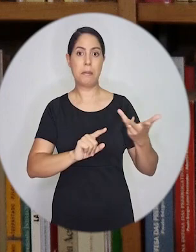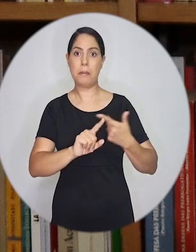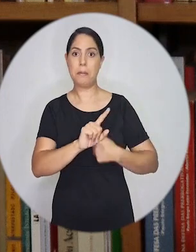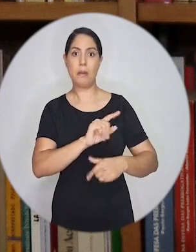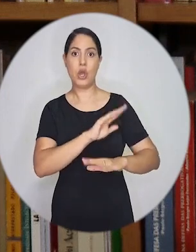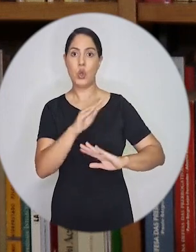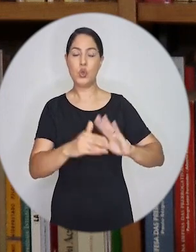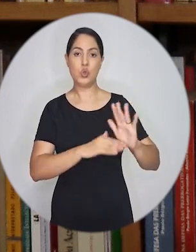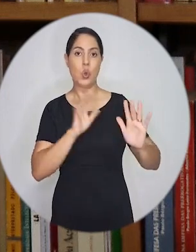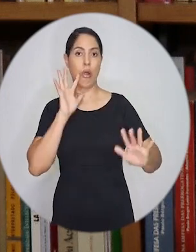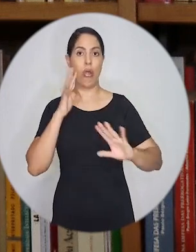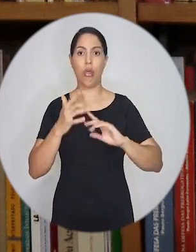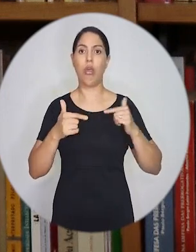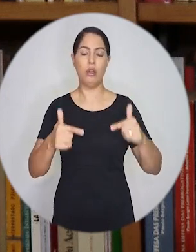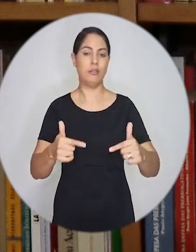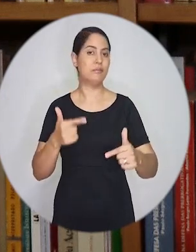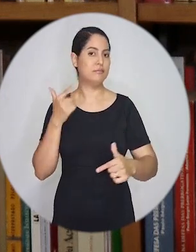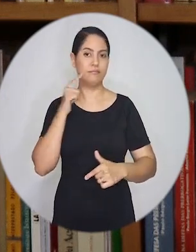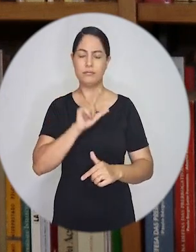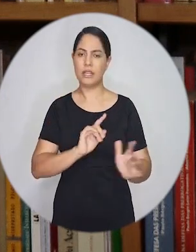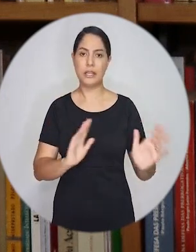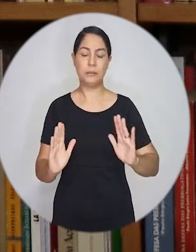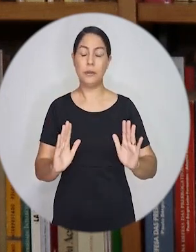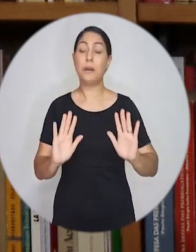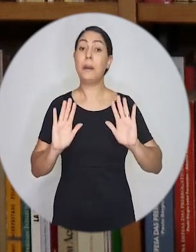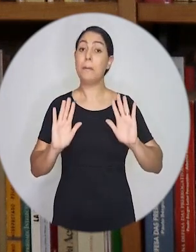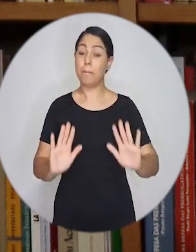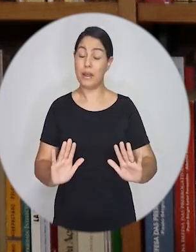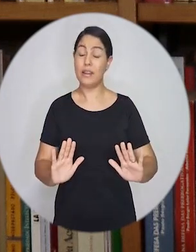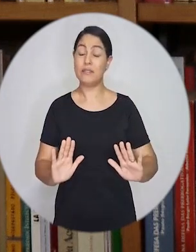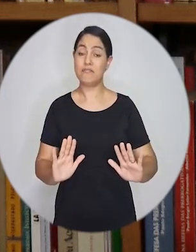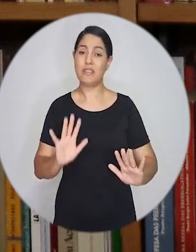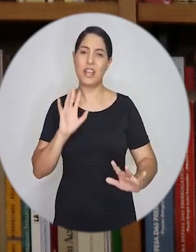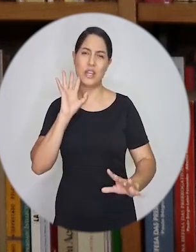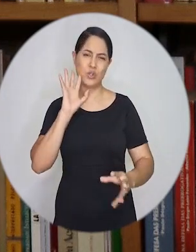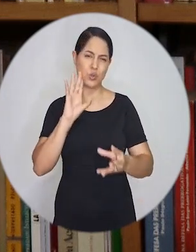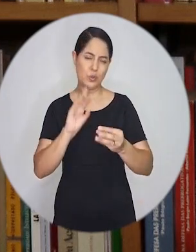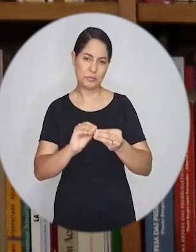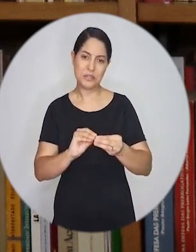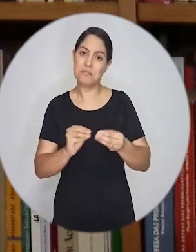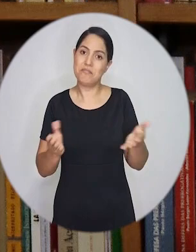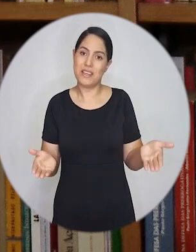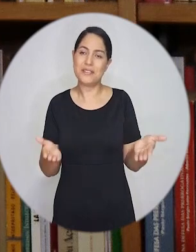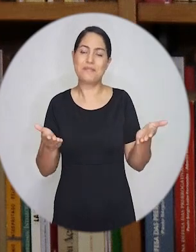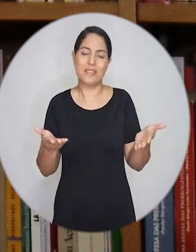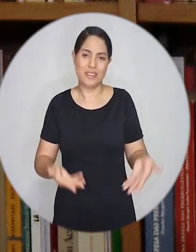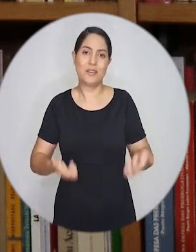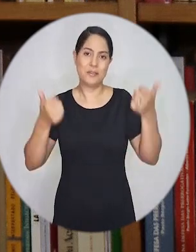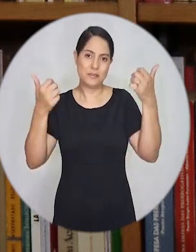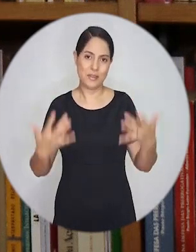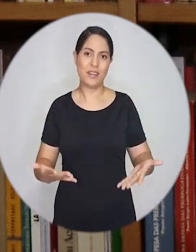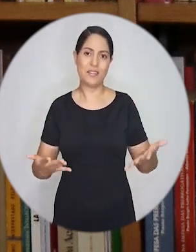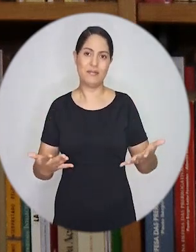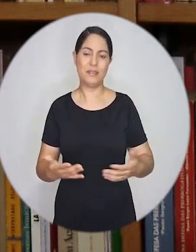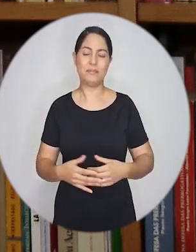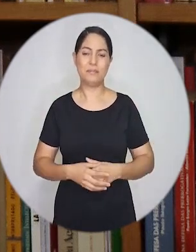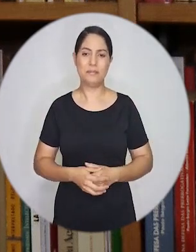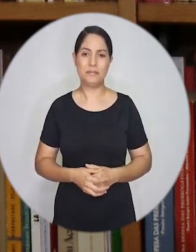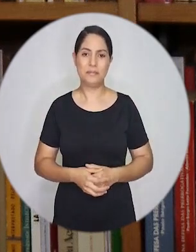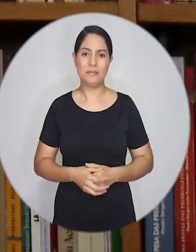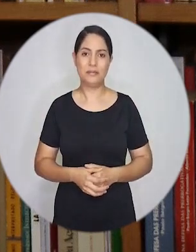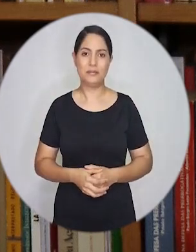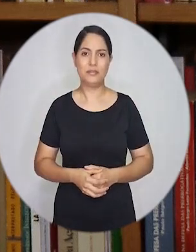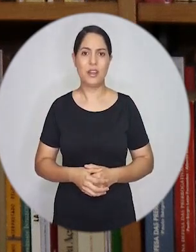abranger todos os acontecimentos que ocorreram naquele período. Mas, em síntese, é